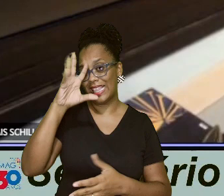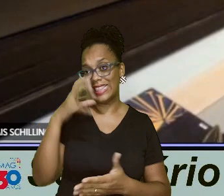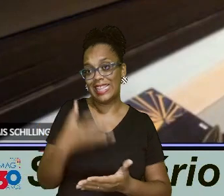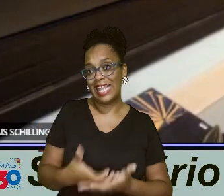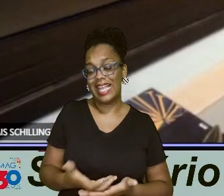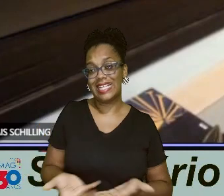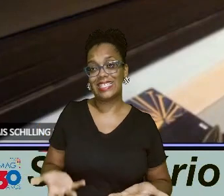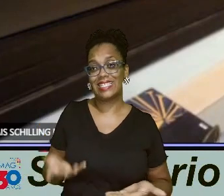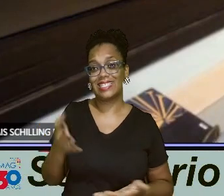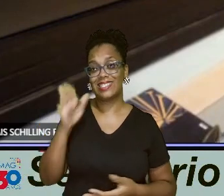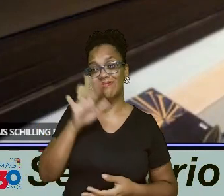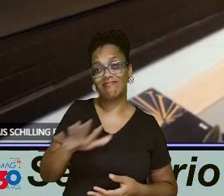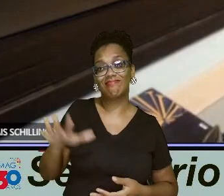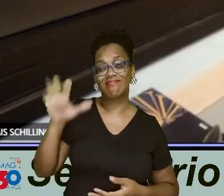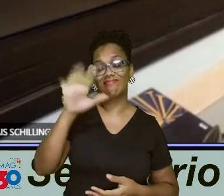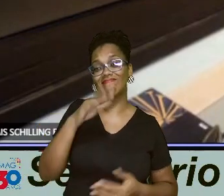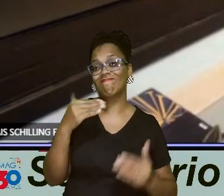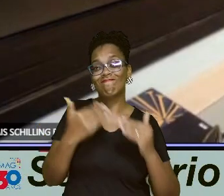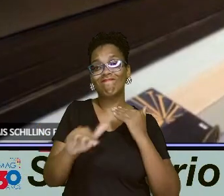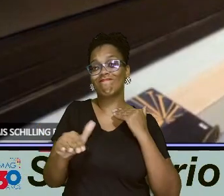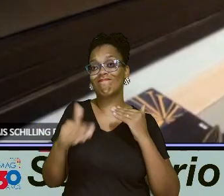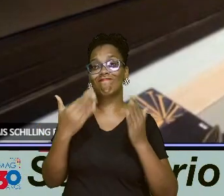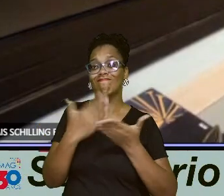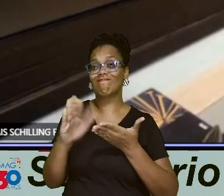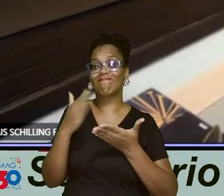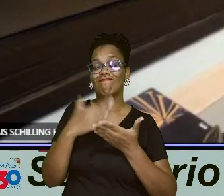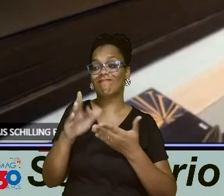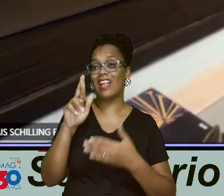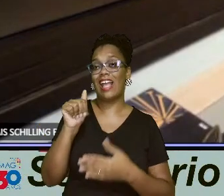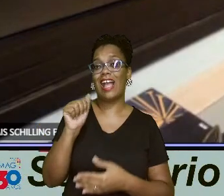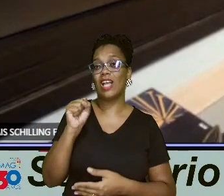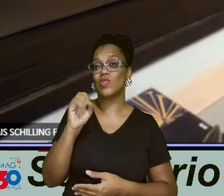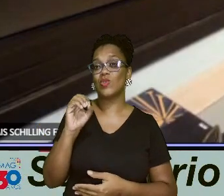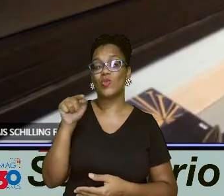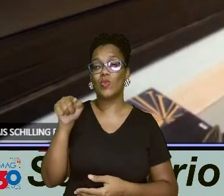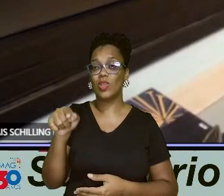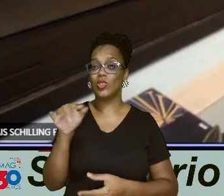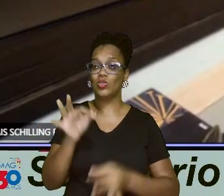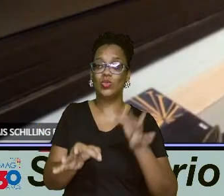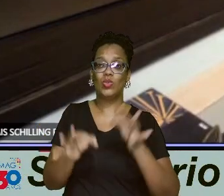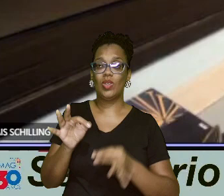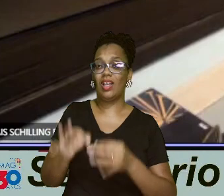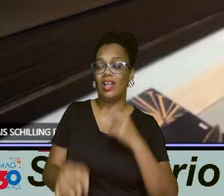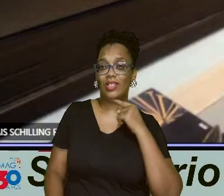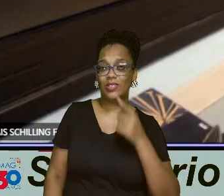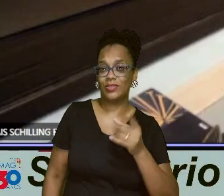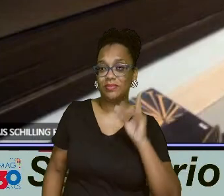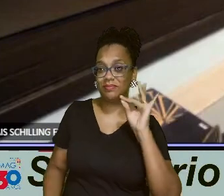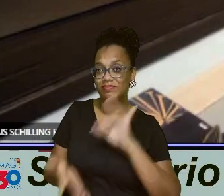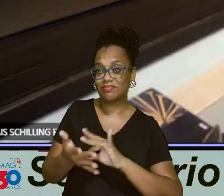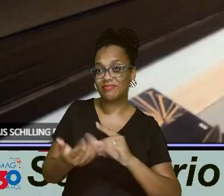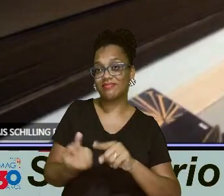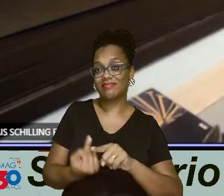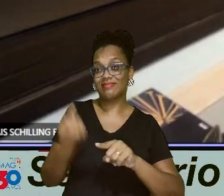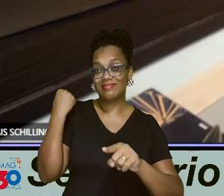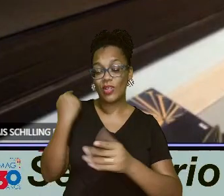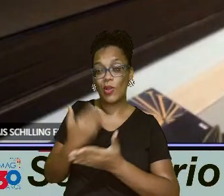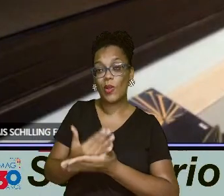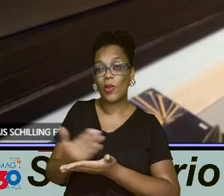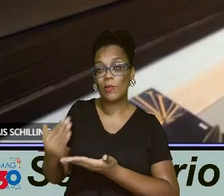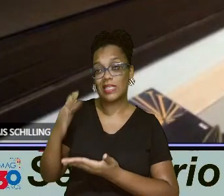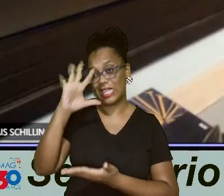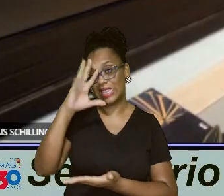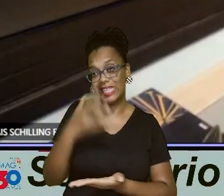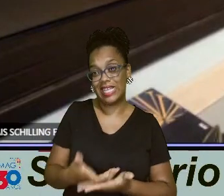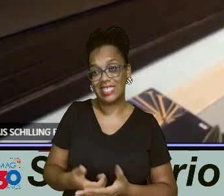muito genérica casos que não tem nada a ver com a ratio decidendi daquele julgado que foi originar, que deu origem àquela